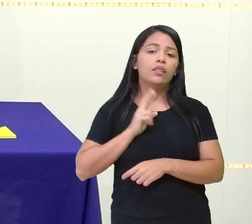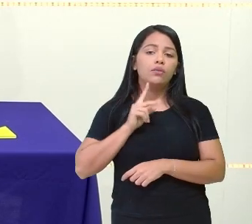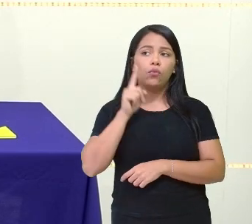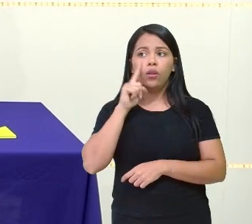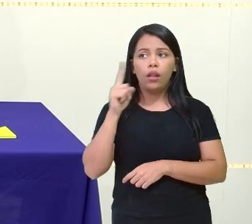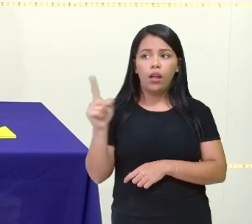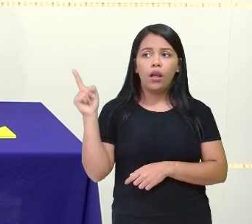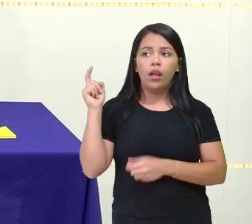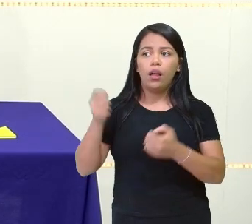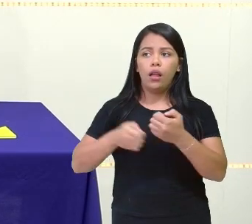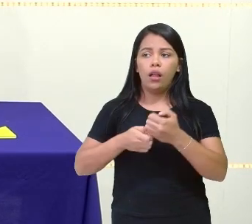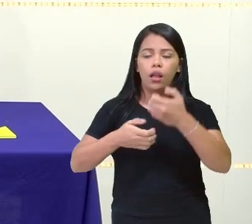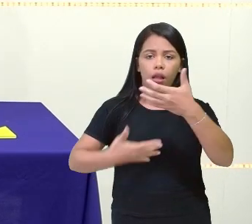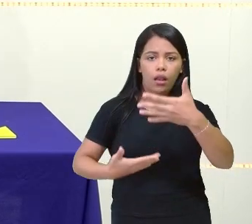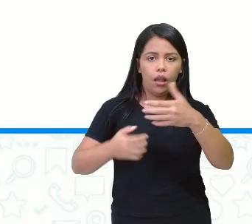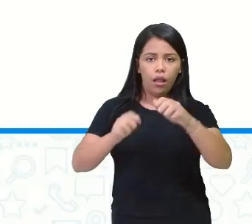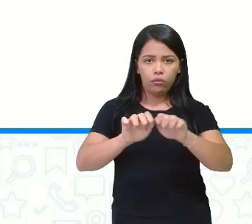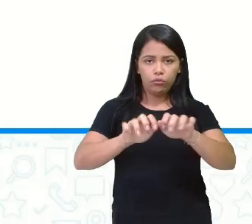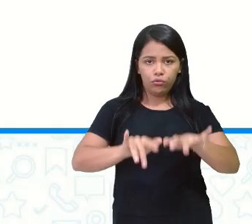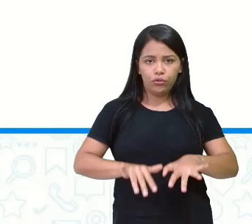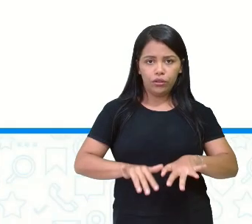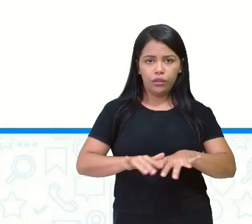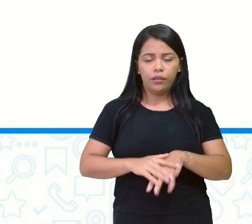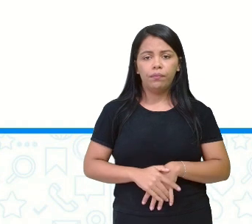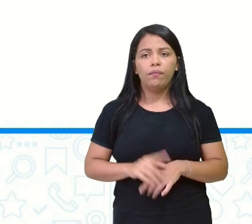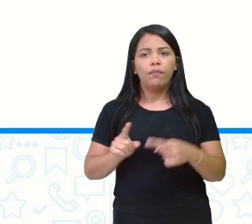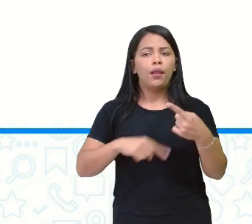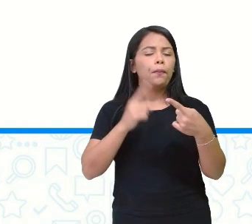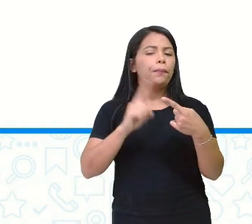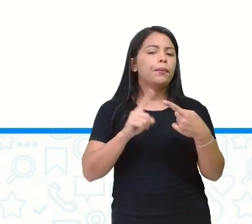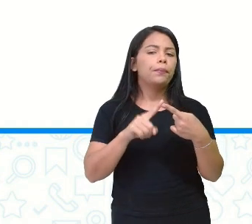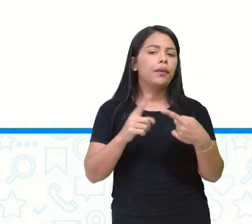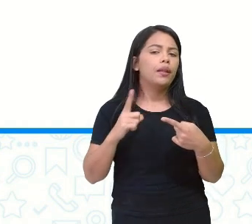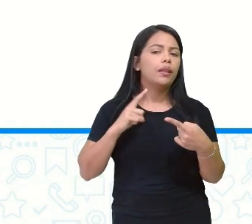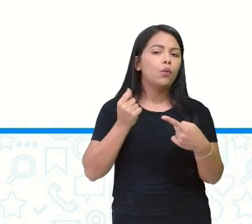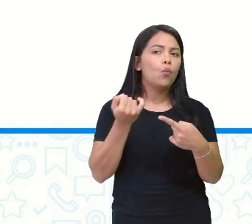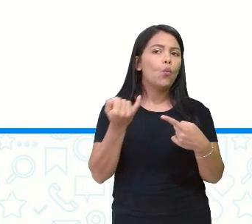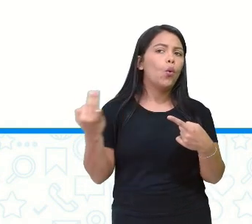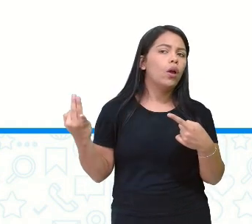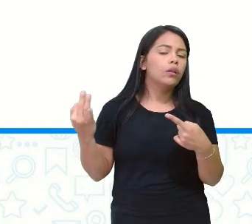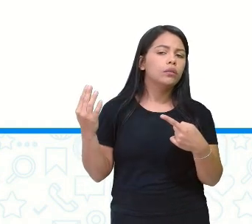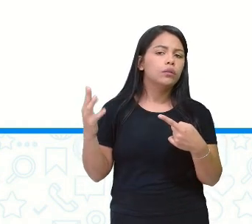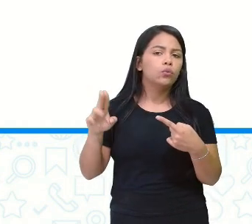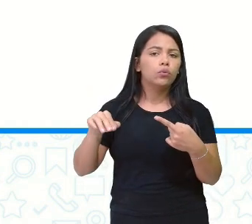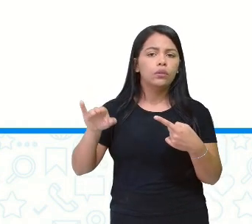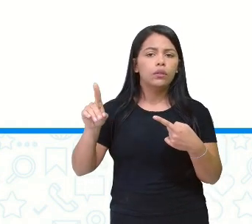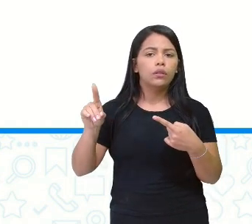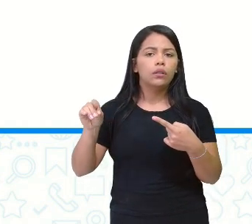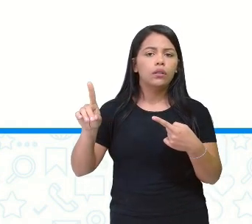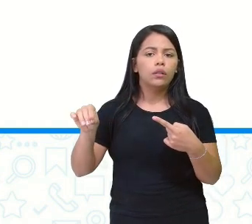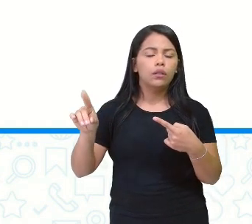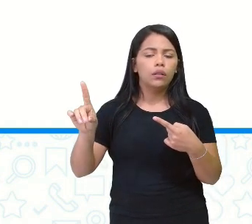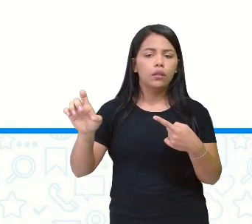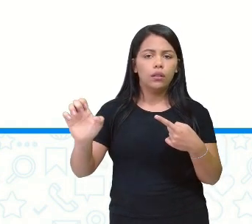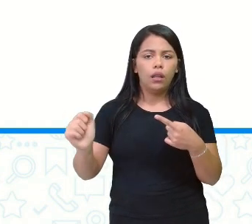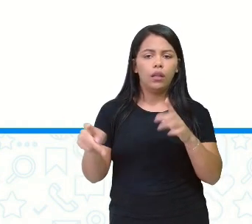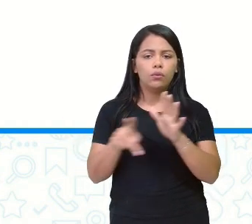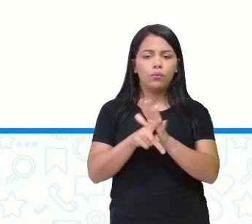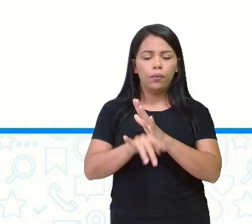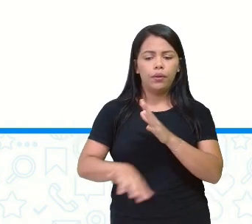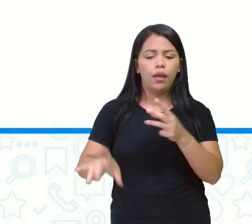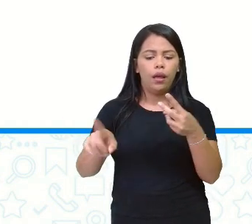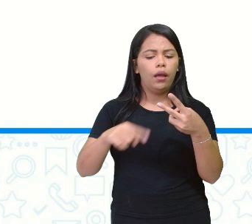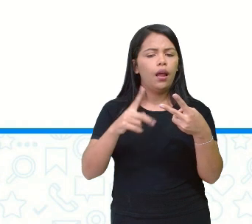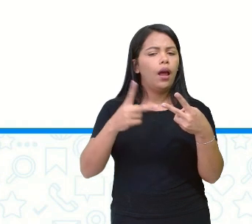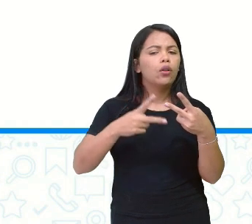figura 1 tem quantas unidades de área? A figura 2, a figura 3 e a figura